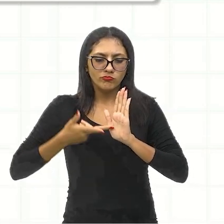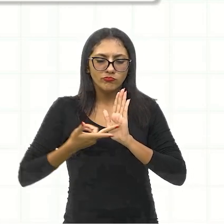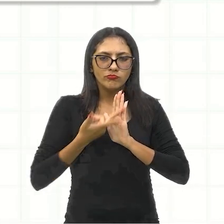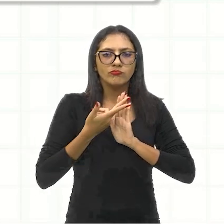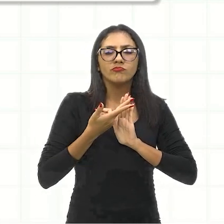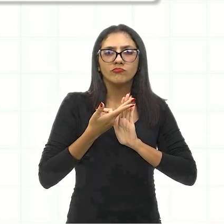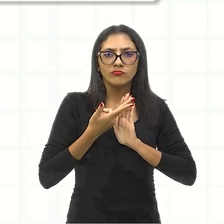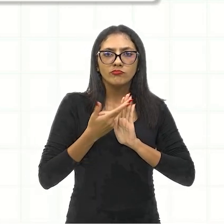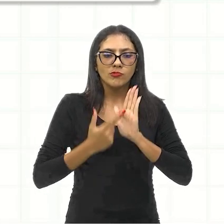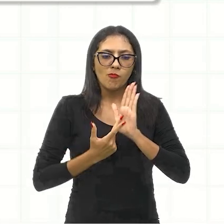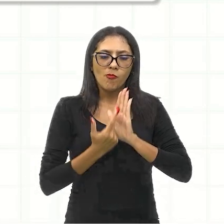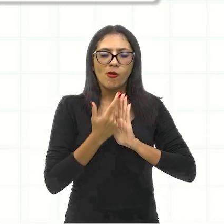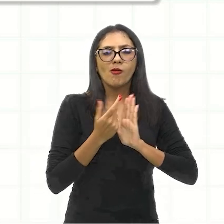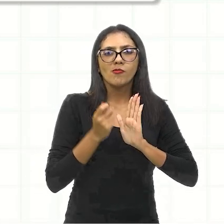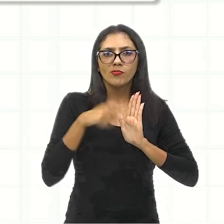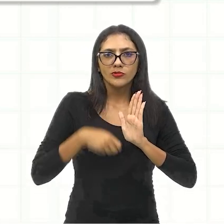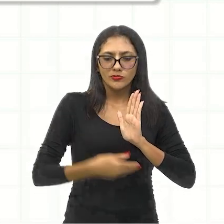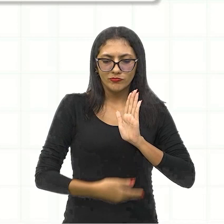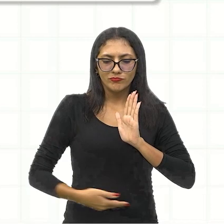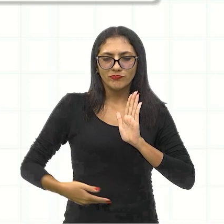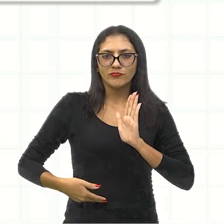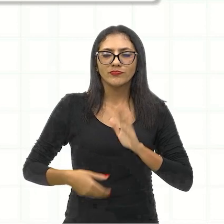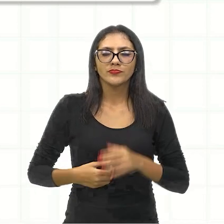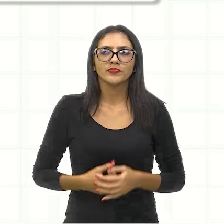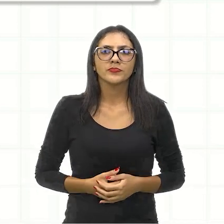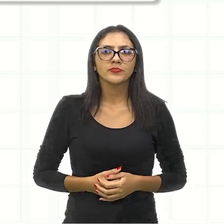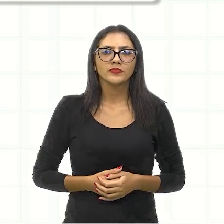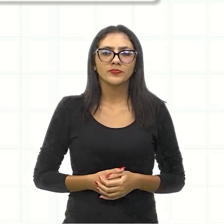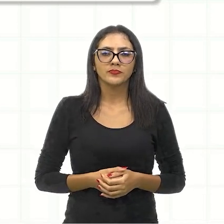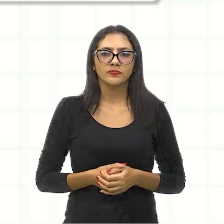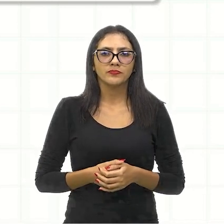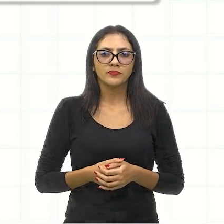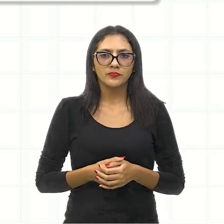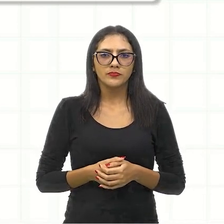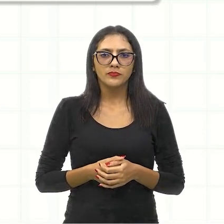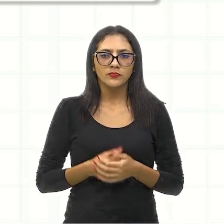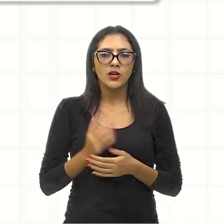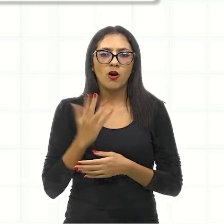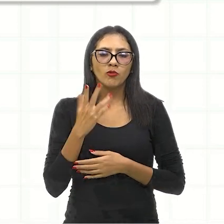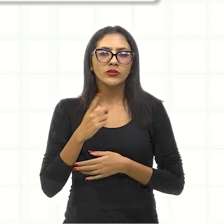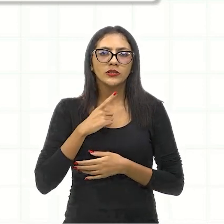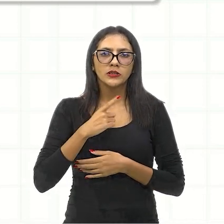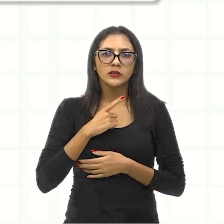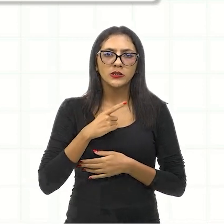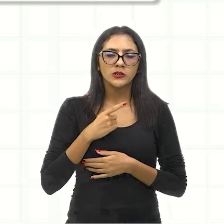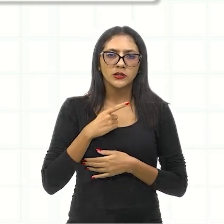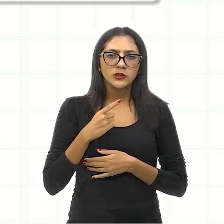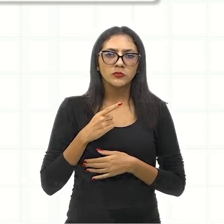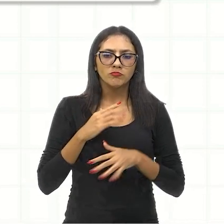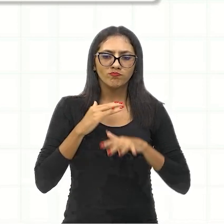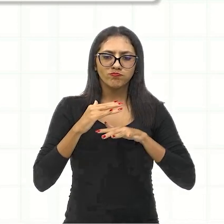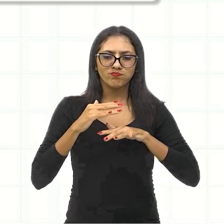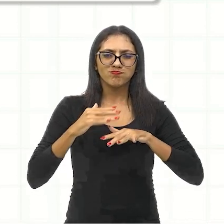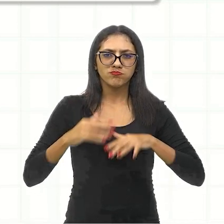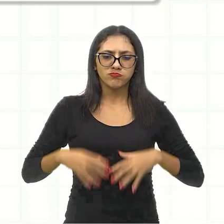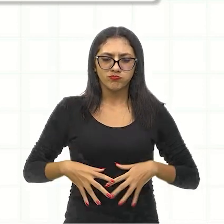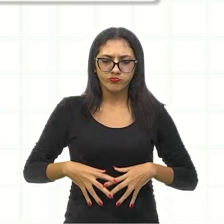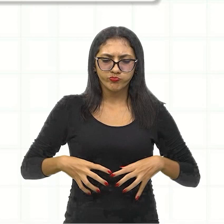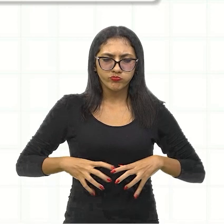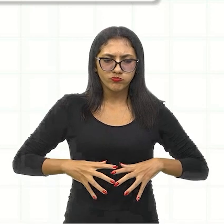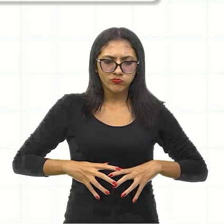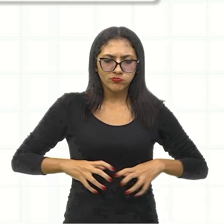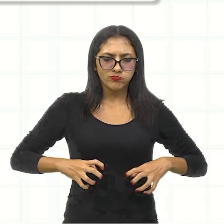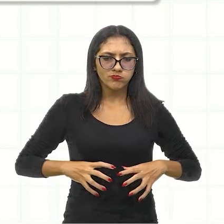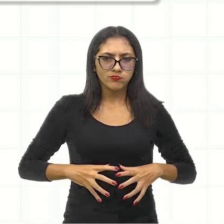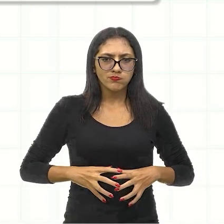que o bebê possa ser retirado do corpo. Então, olha só, acontece o início das contrações, né, os primeiros sinais ali de que o bebê